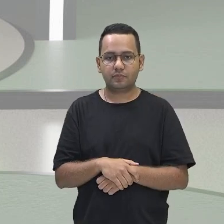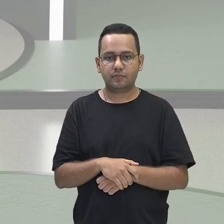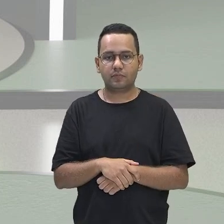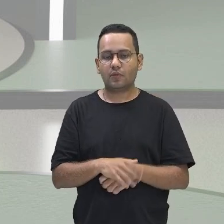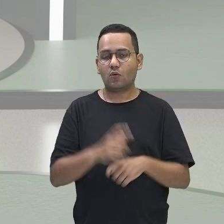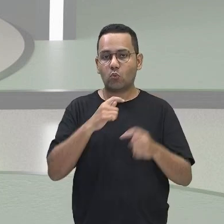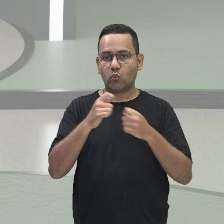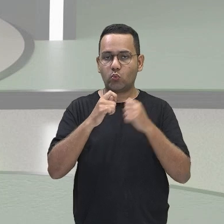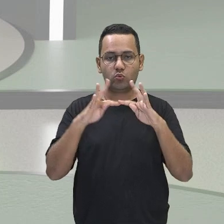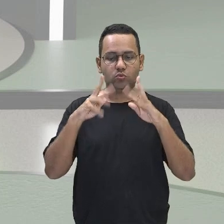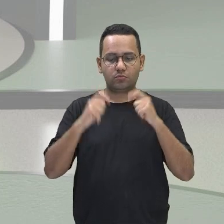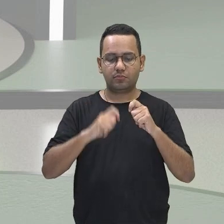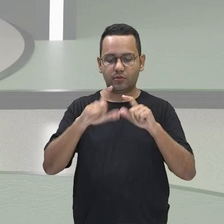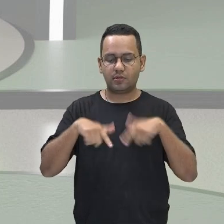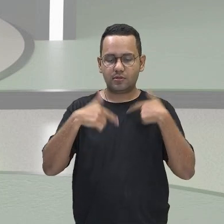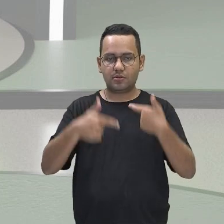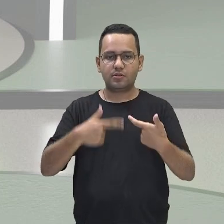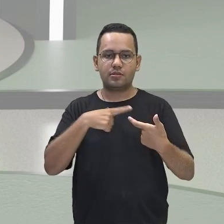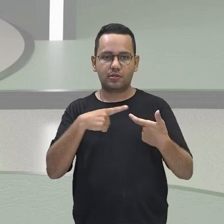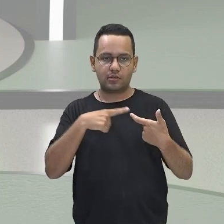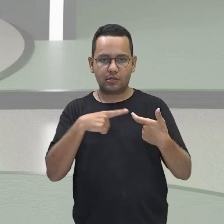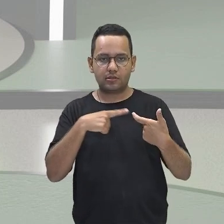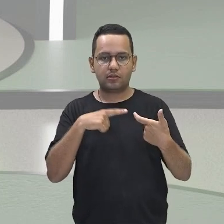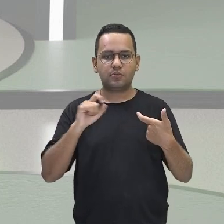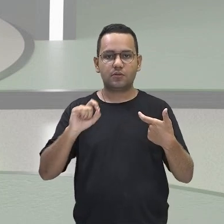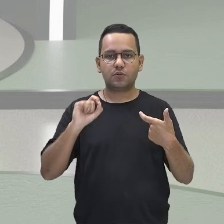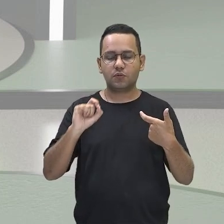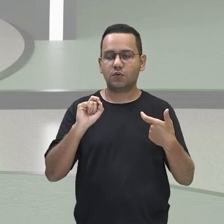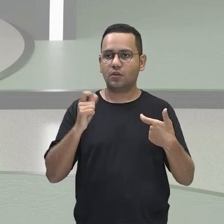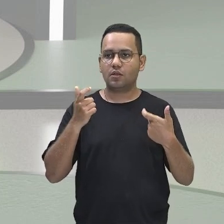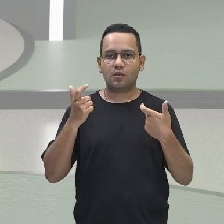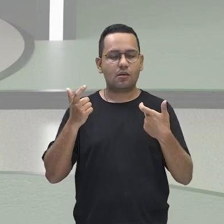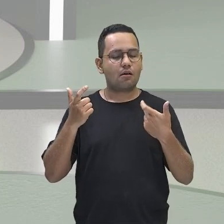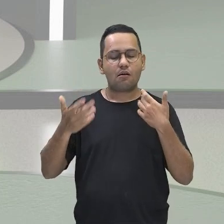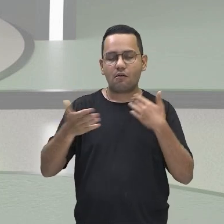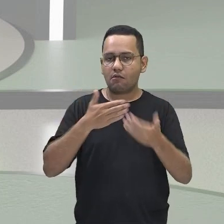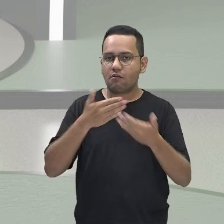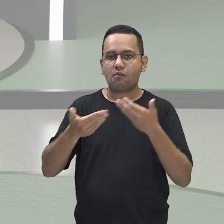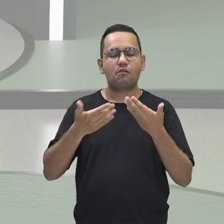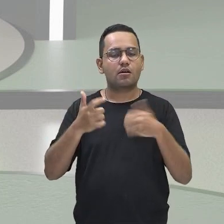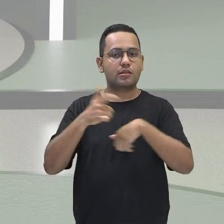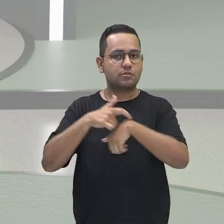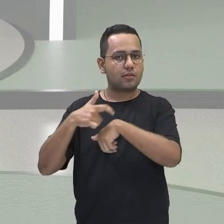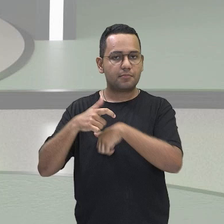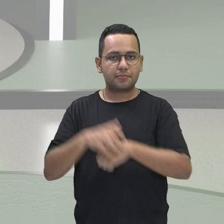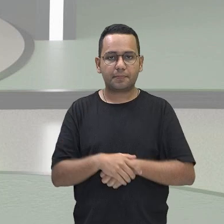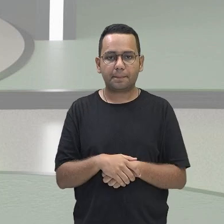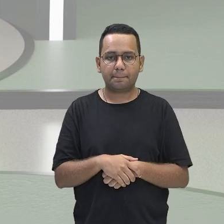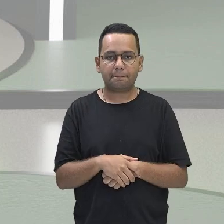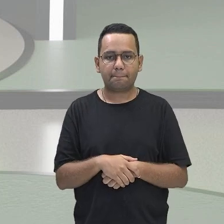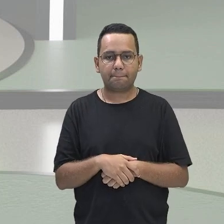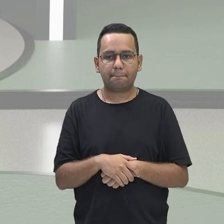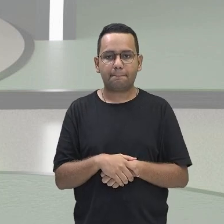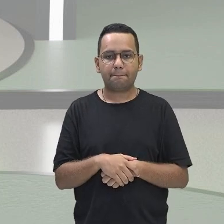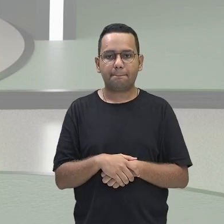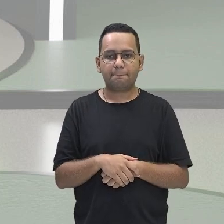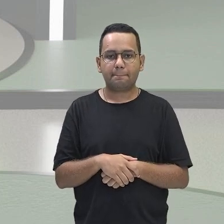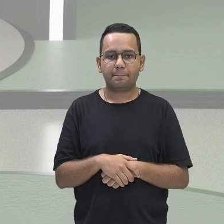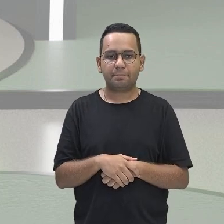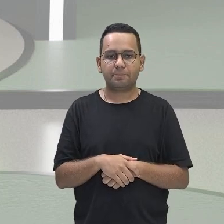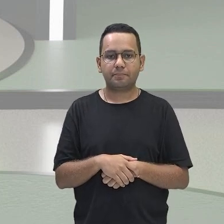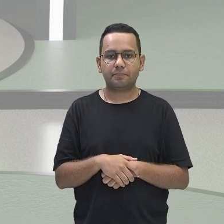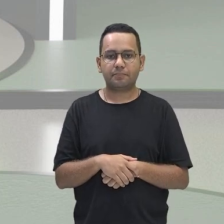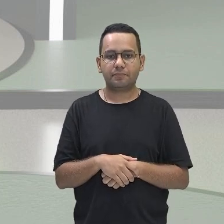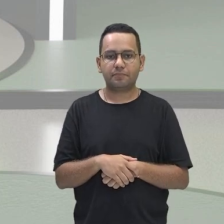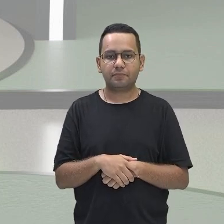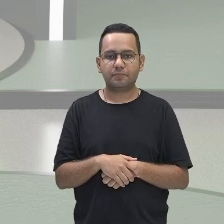que nós executamos a cada momento. Ou seja, ele é responsável por controlar